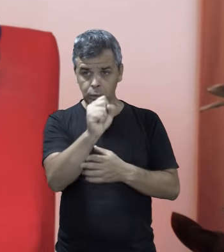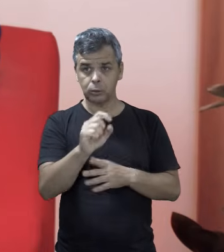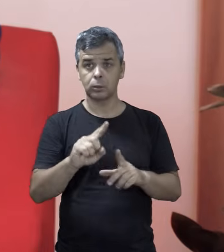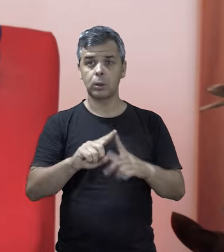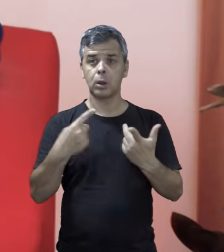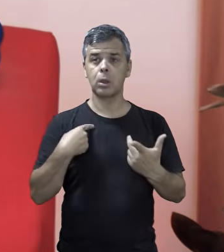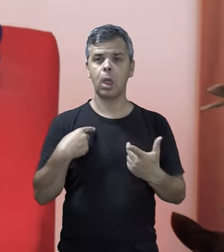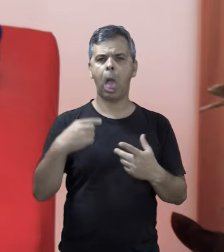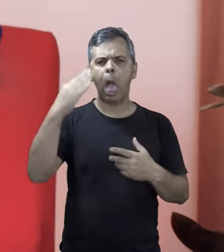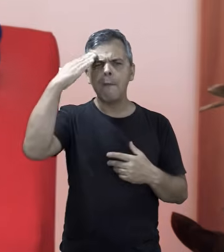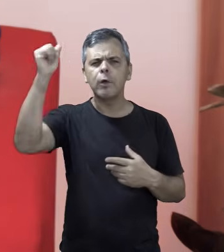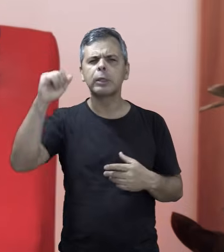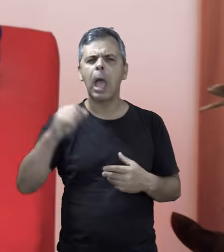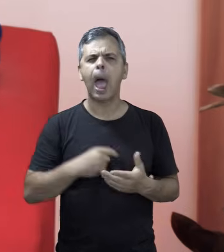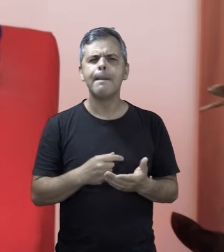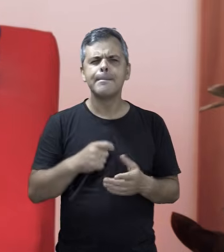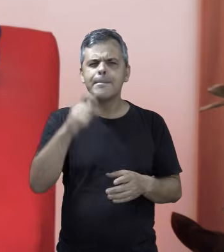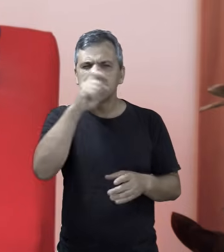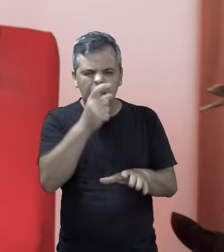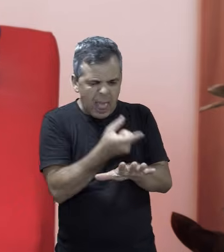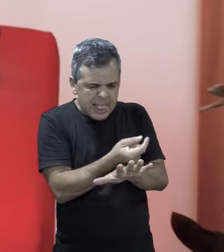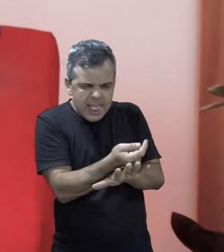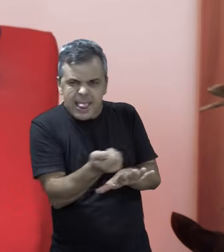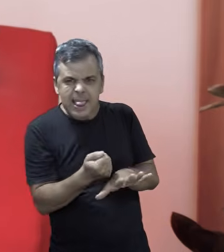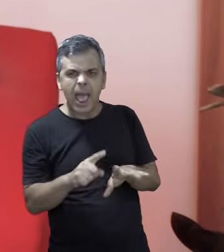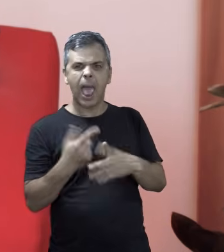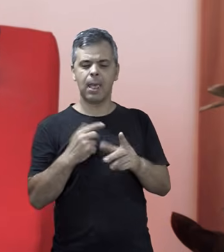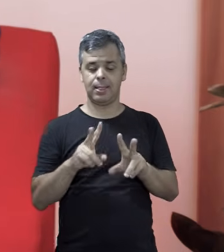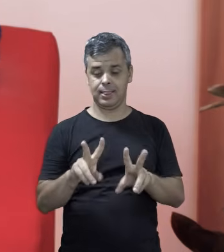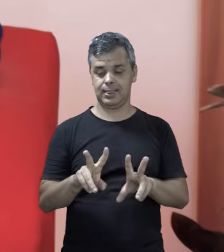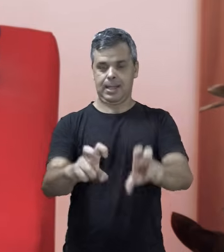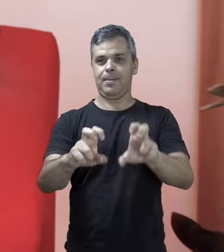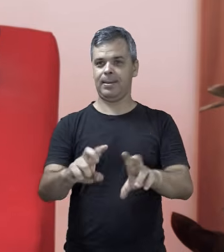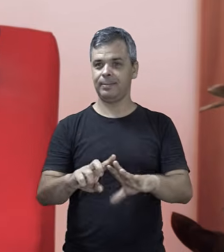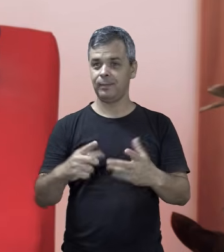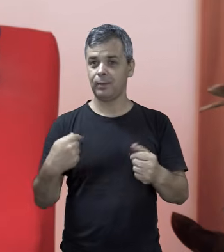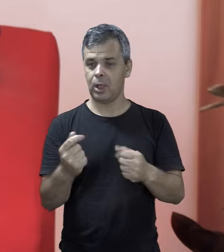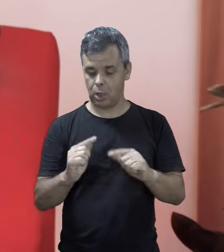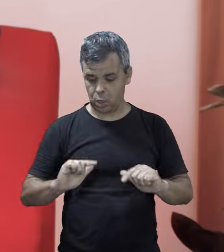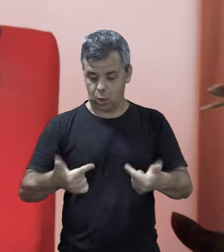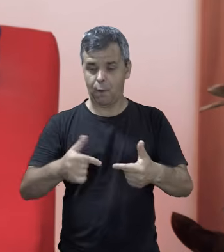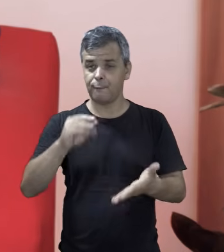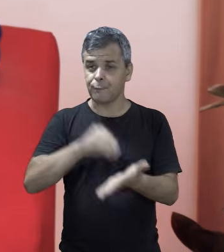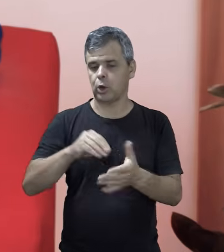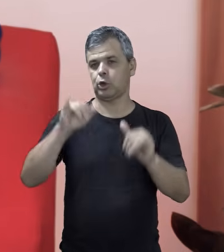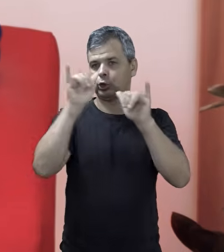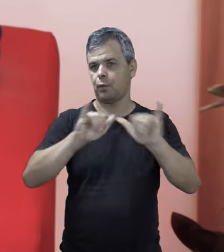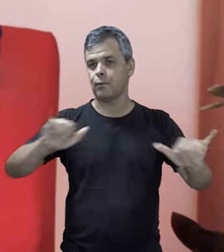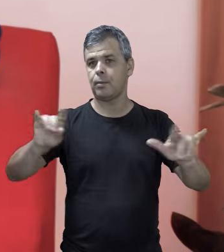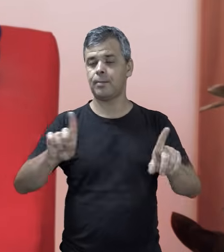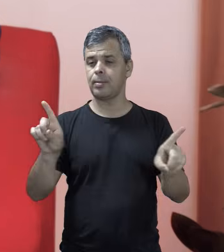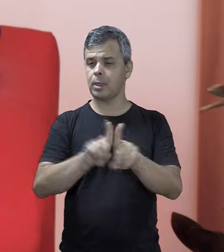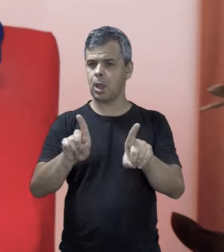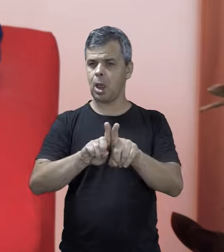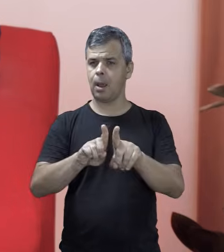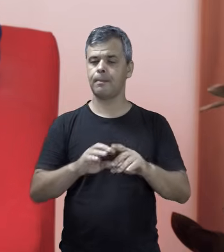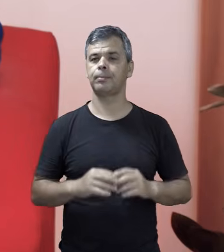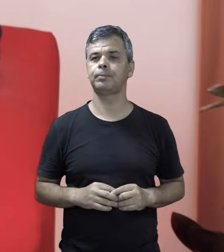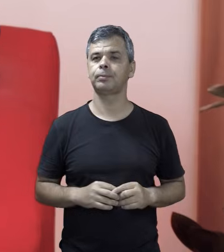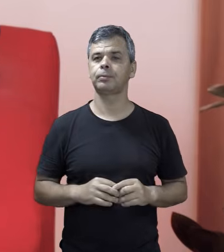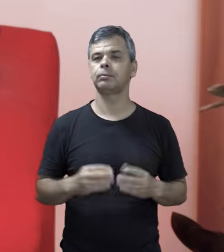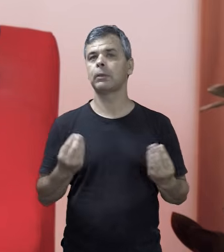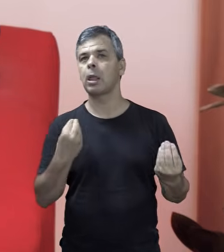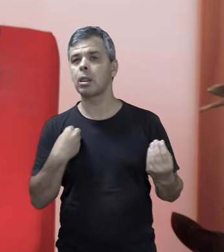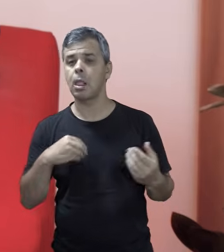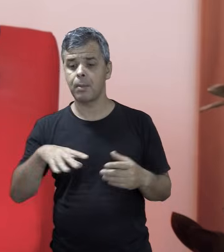as famosas fake news. E é um dos temas norteadores enfrentar a desinformação. Também está digamos,